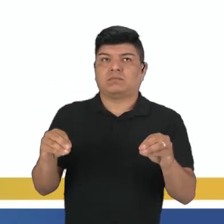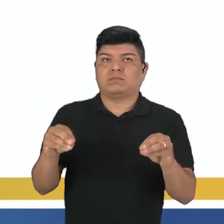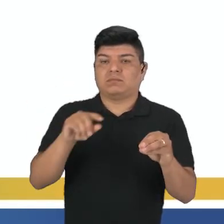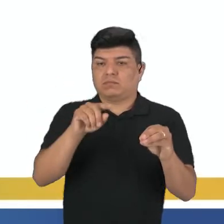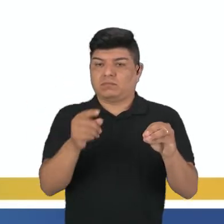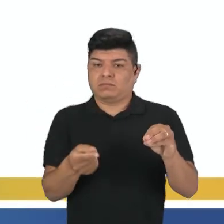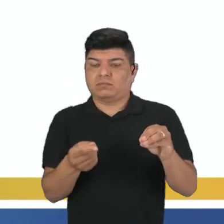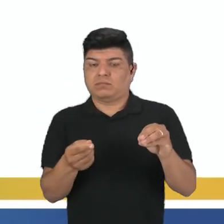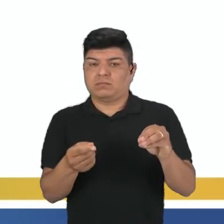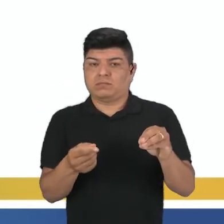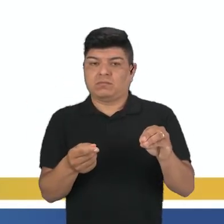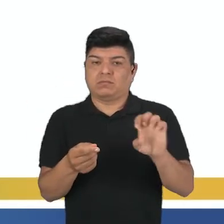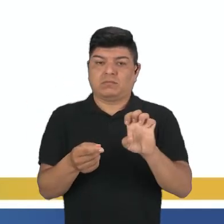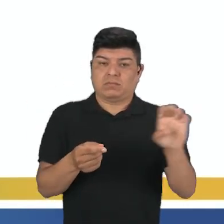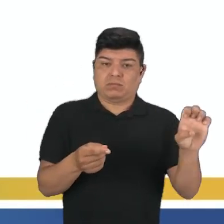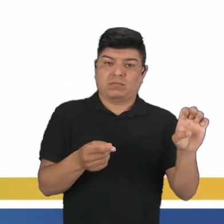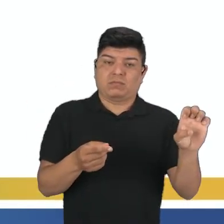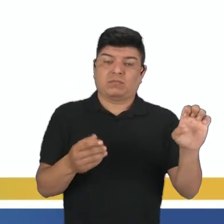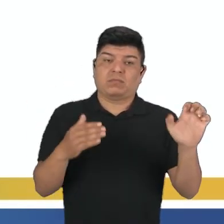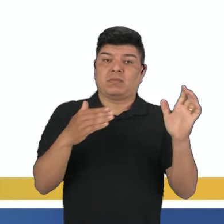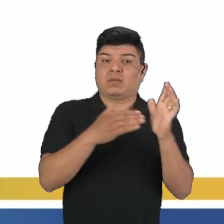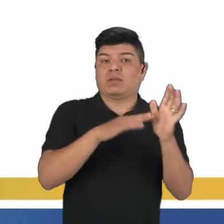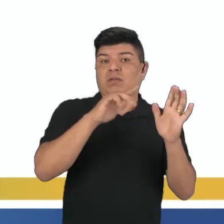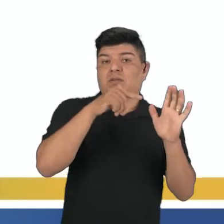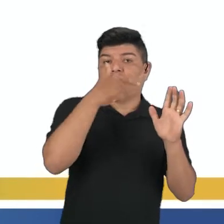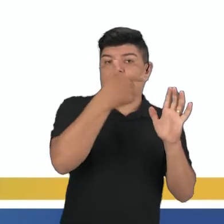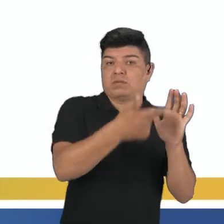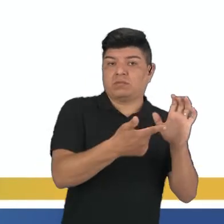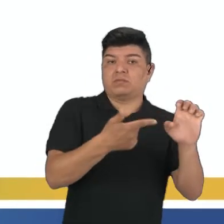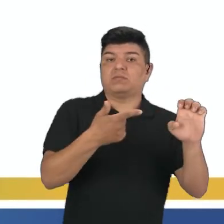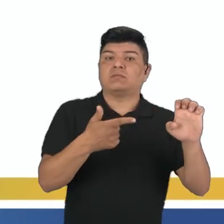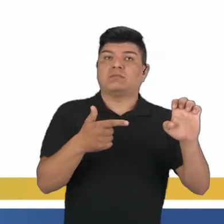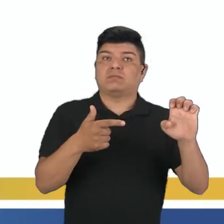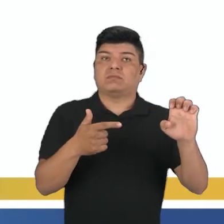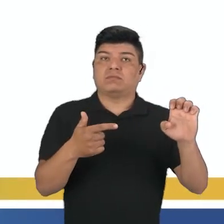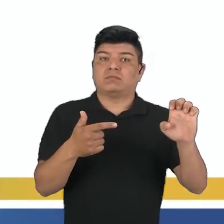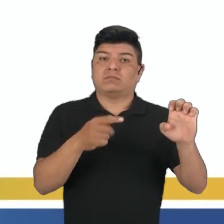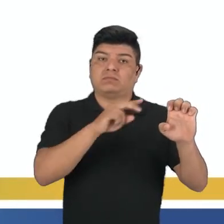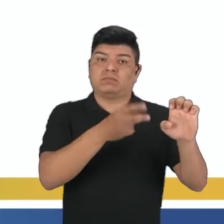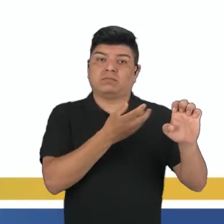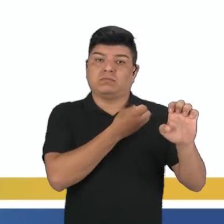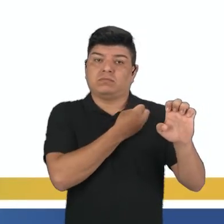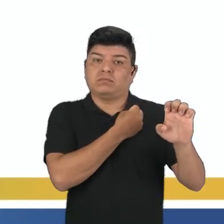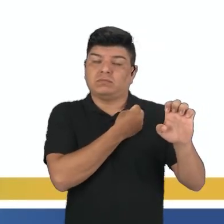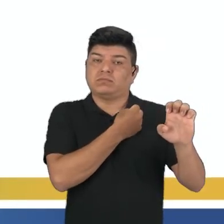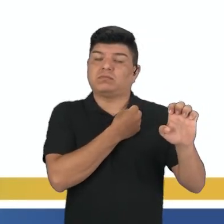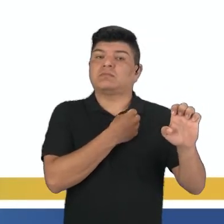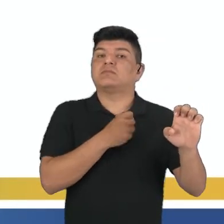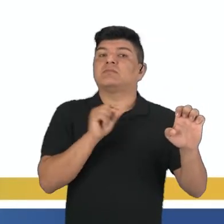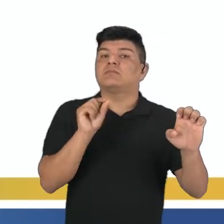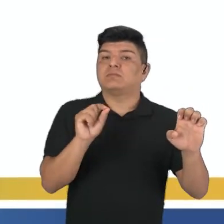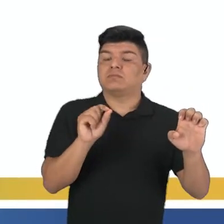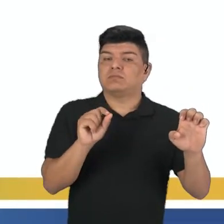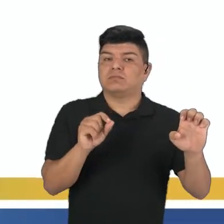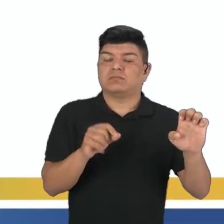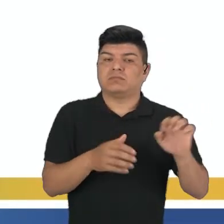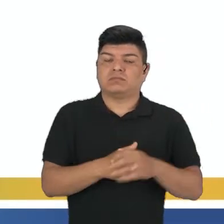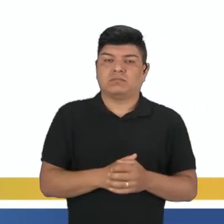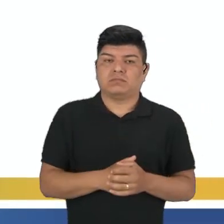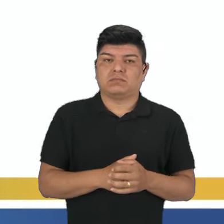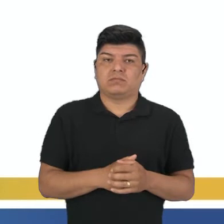deslocar a vírgula à esquerda até depois do segundo algarismo do número. O número